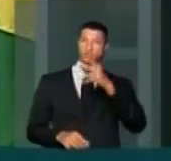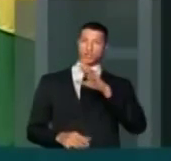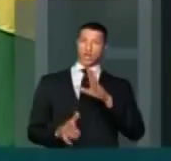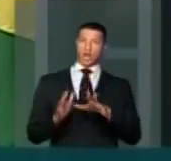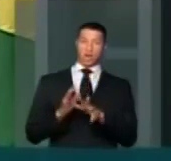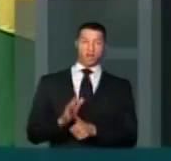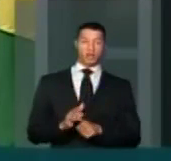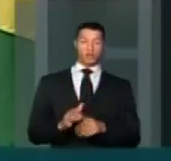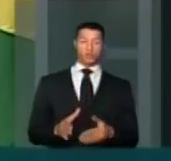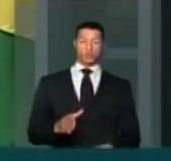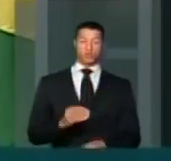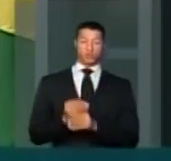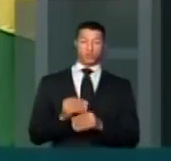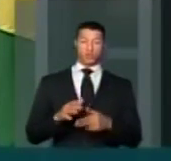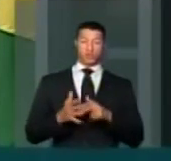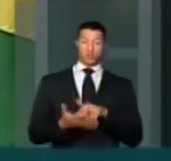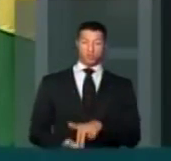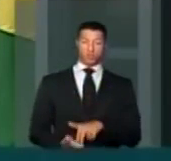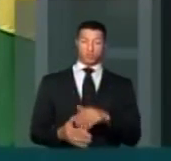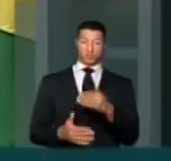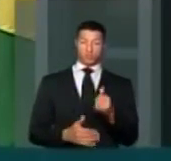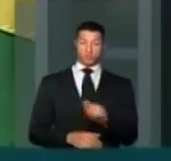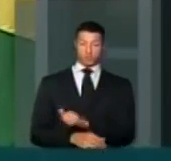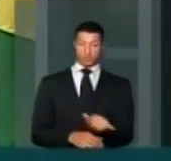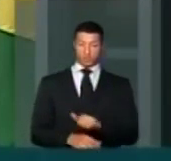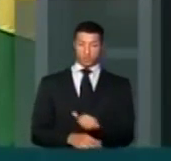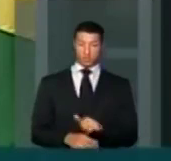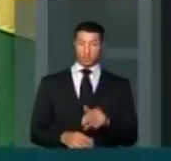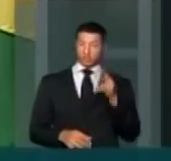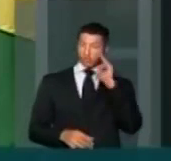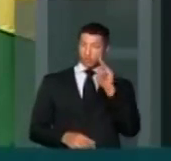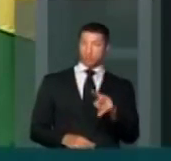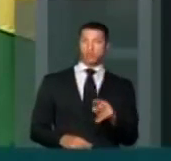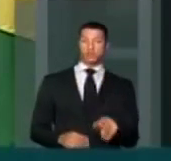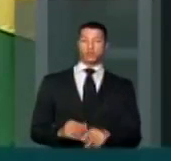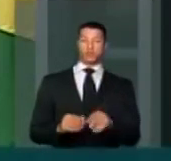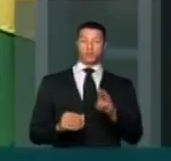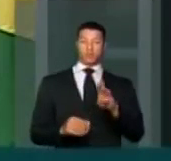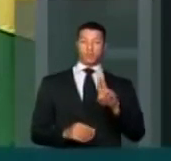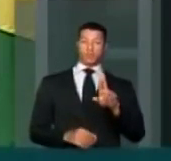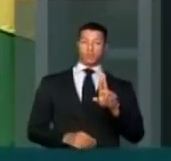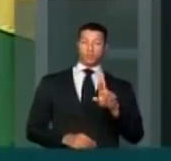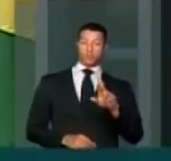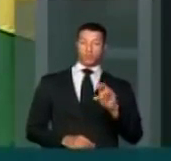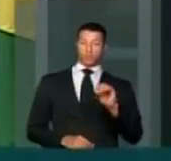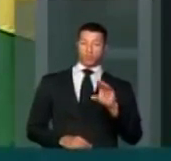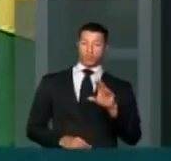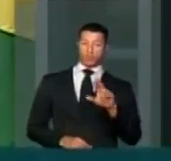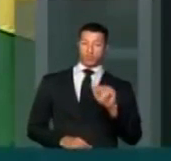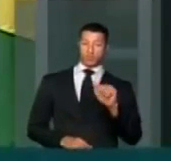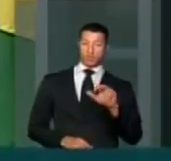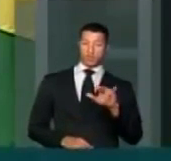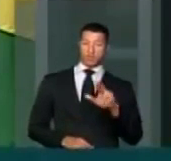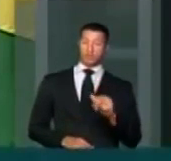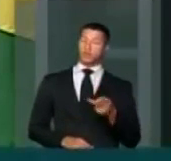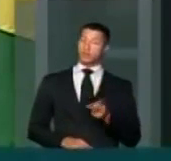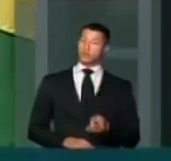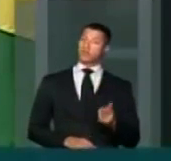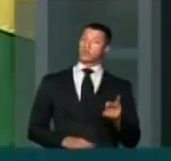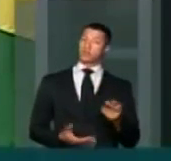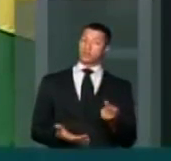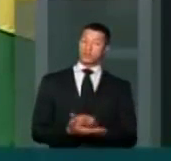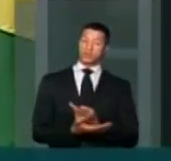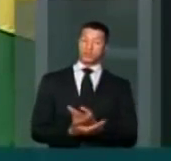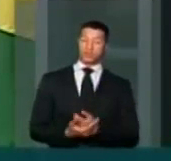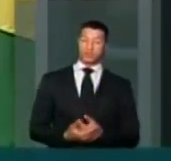ladrões, colocados em posições estratégicas pela paquidérmica insana burocracia estatal. como sempre, a